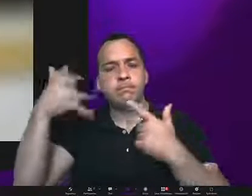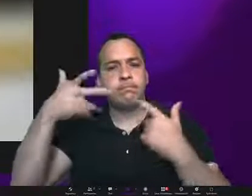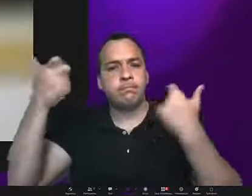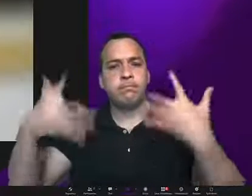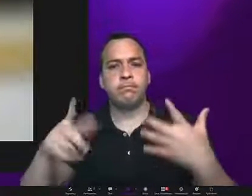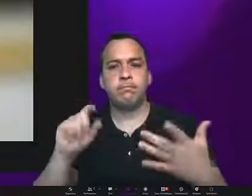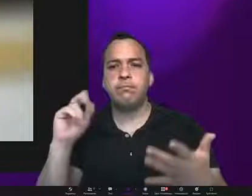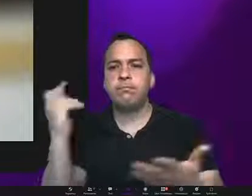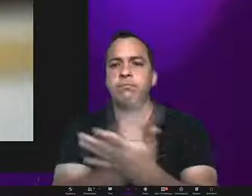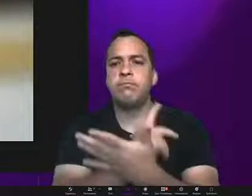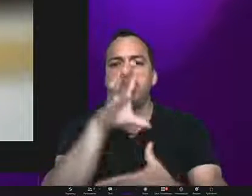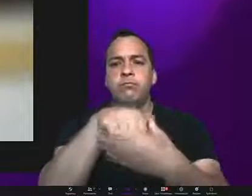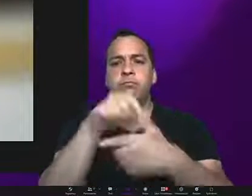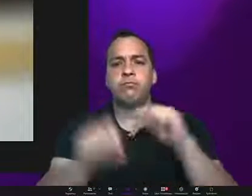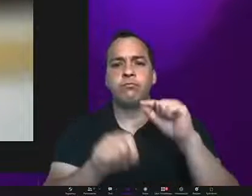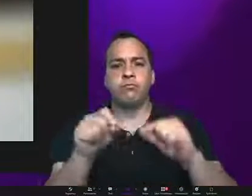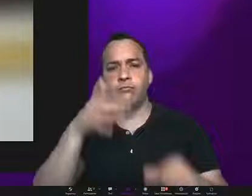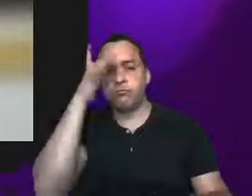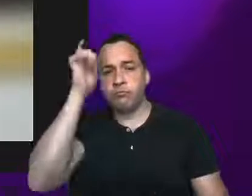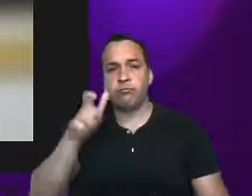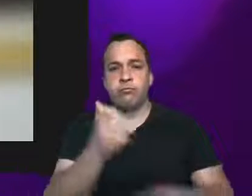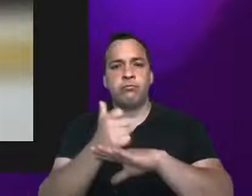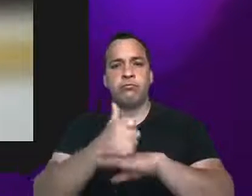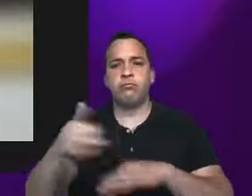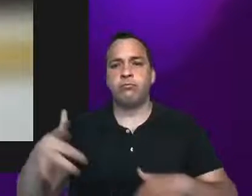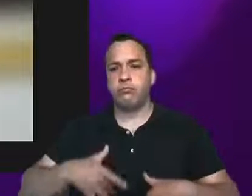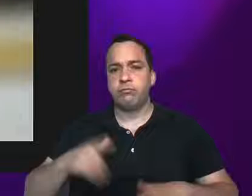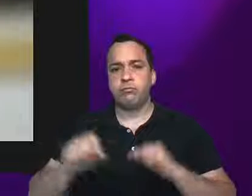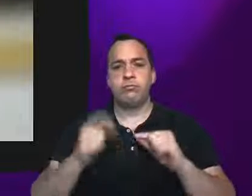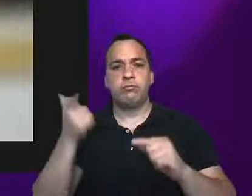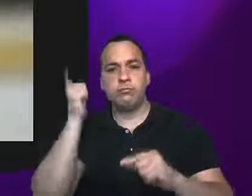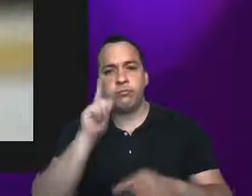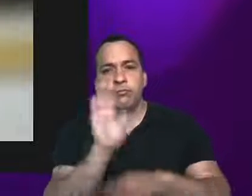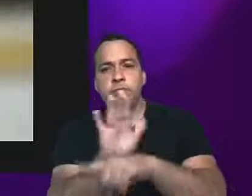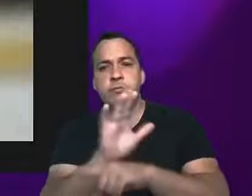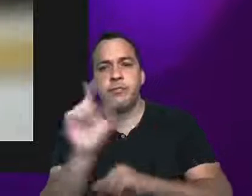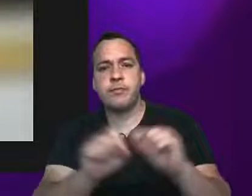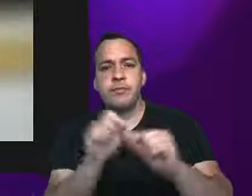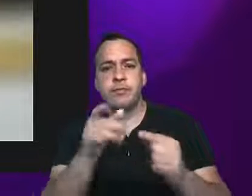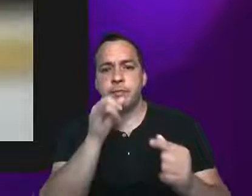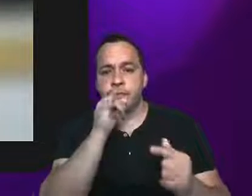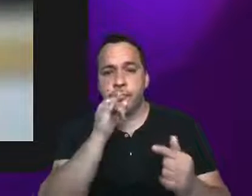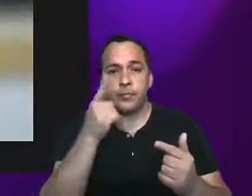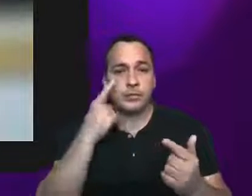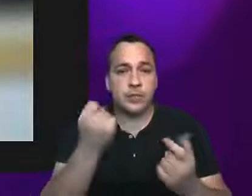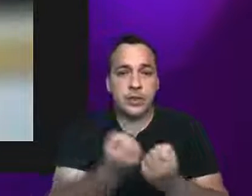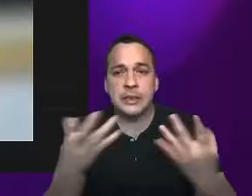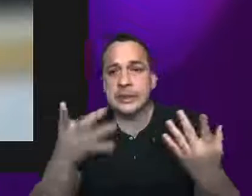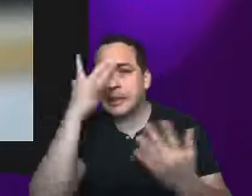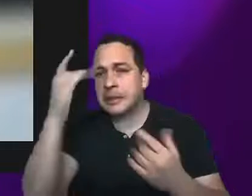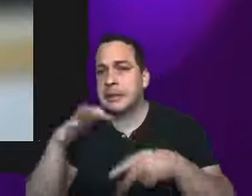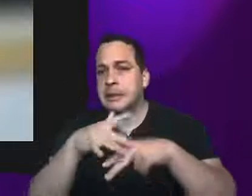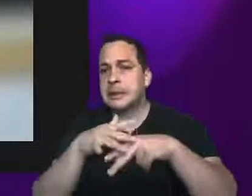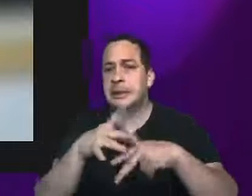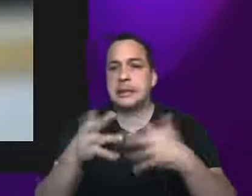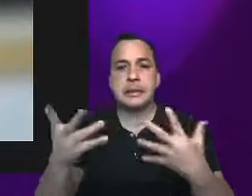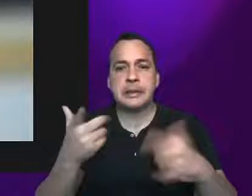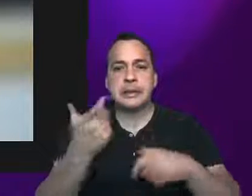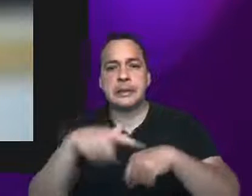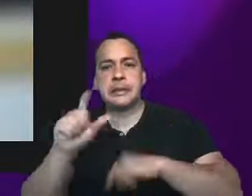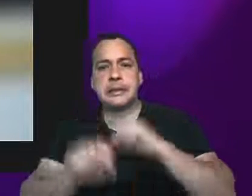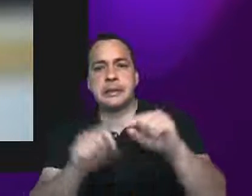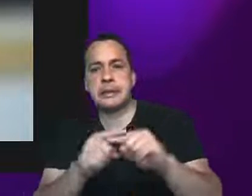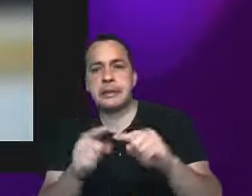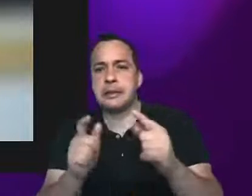realidade, o nefrologista consegue fazer o POCUS, porque, eventualmente, a gente lida com muitos pacientes e não tem tempo, de fato,